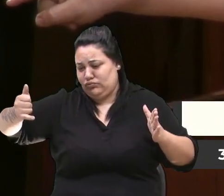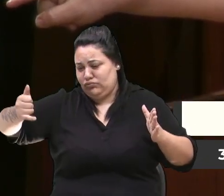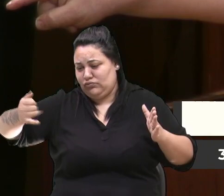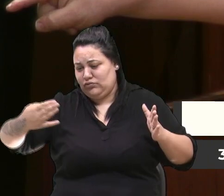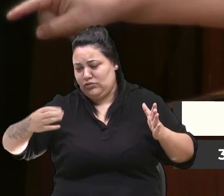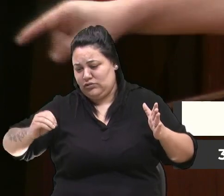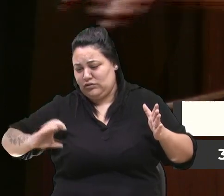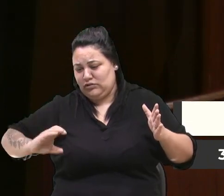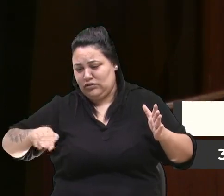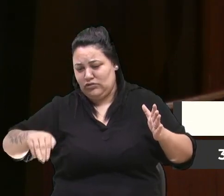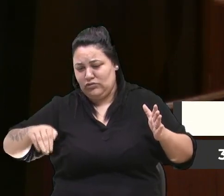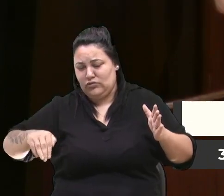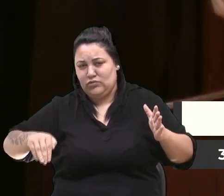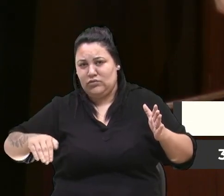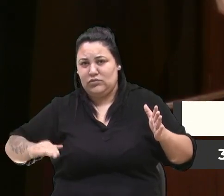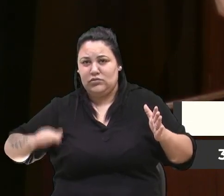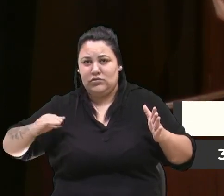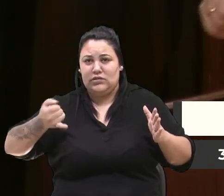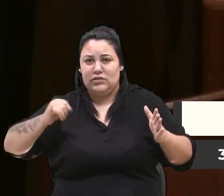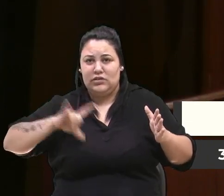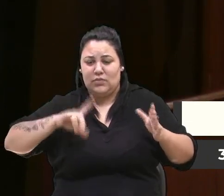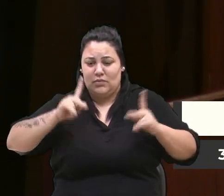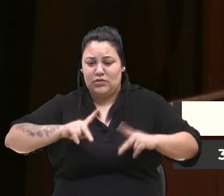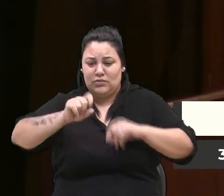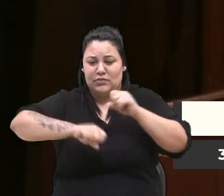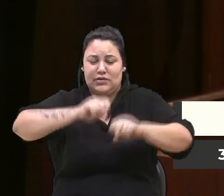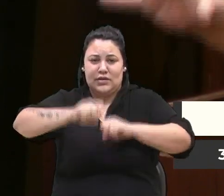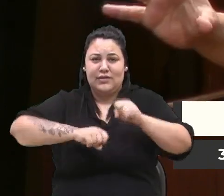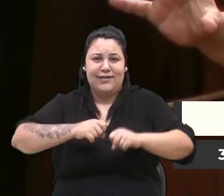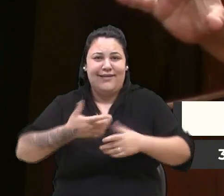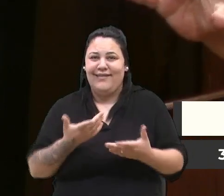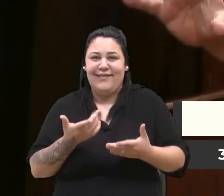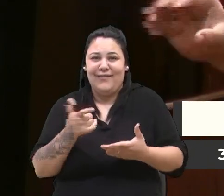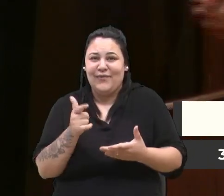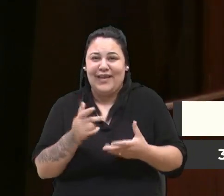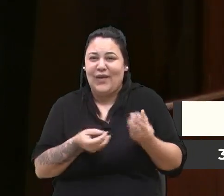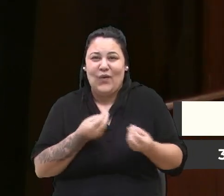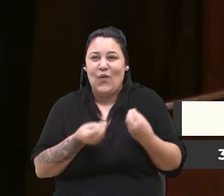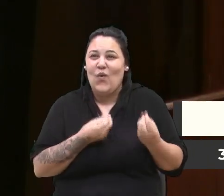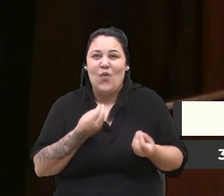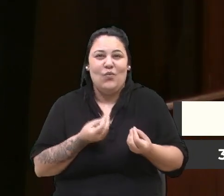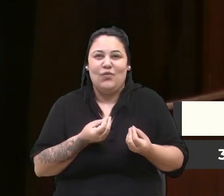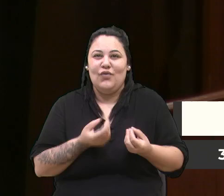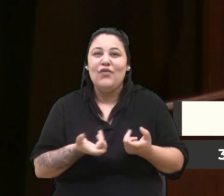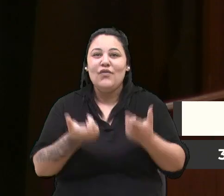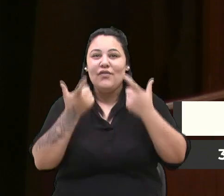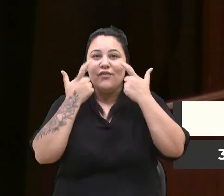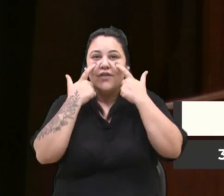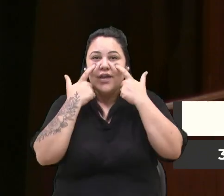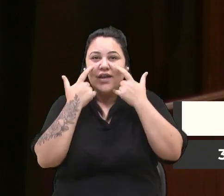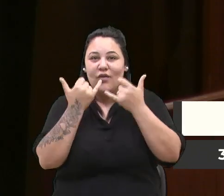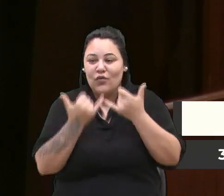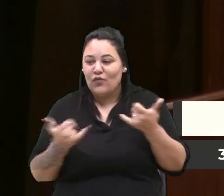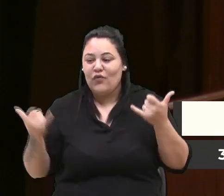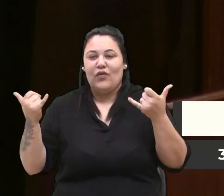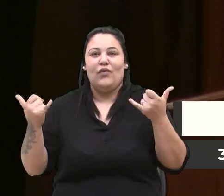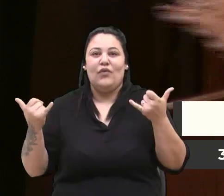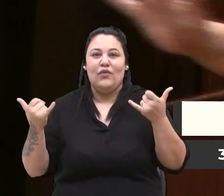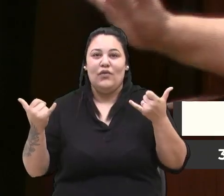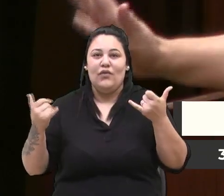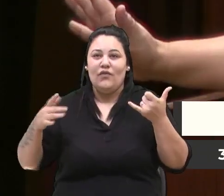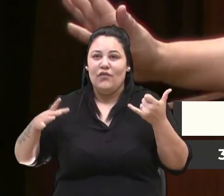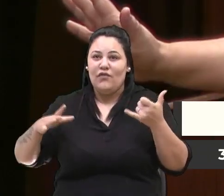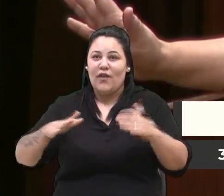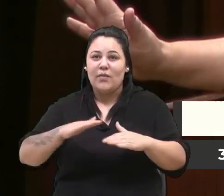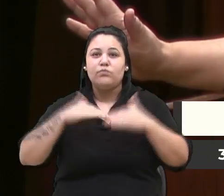chão. Se um ciclista passar ali, não existe, vereador Camilles, como ele enxergar esse fio, e ele vai arrancar o